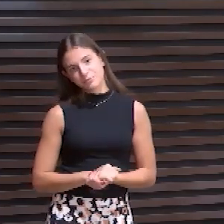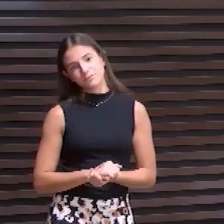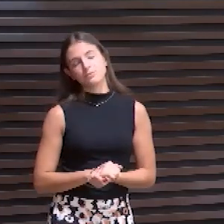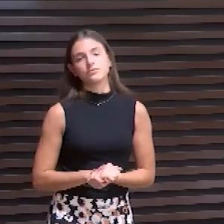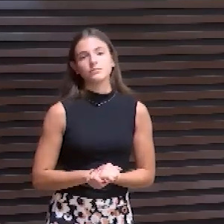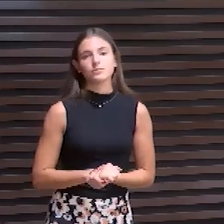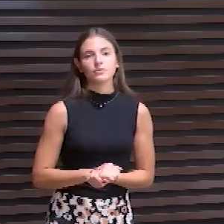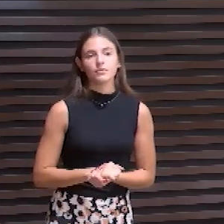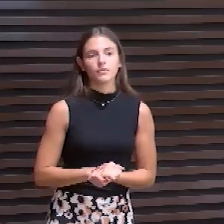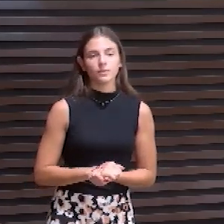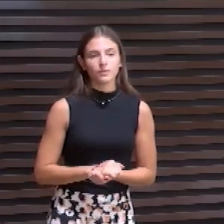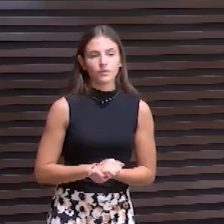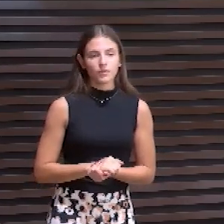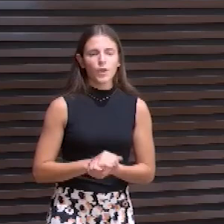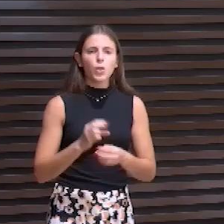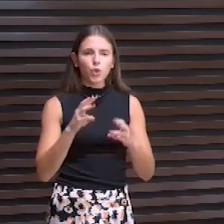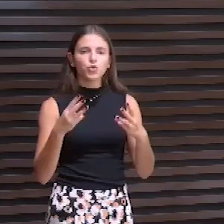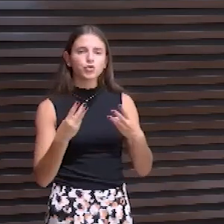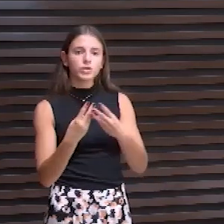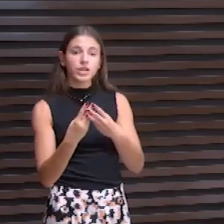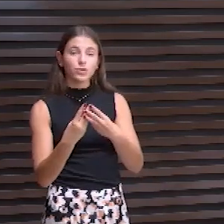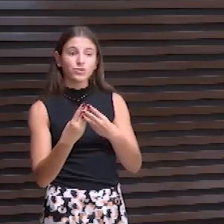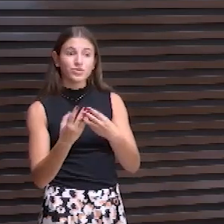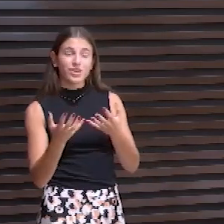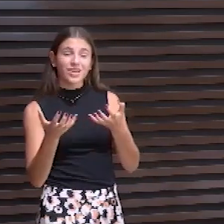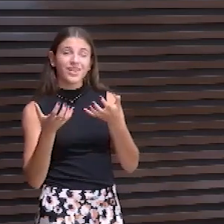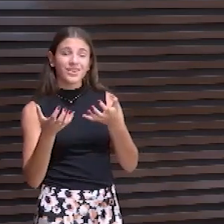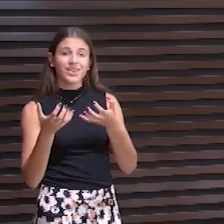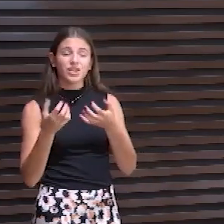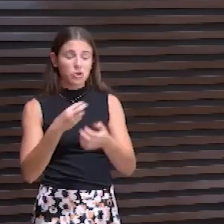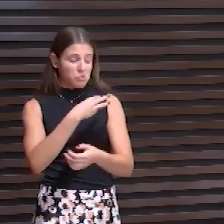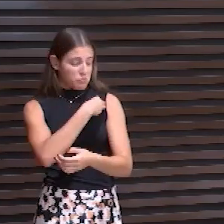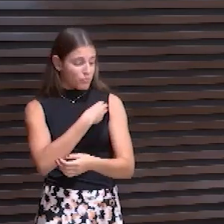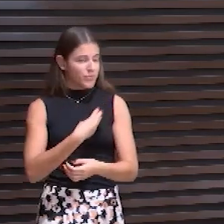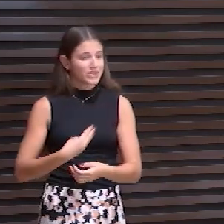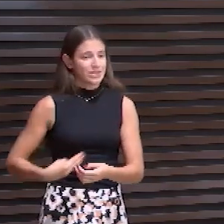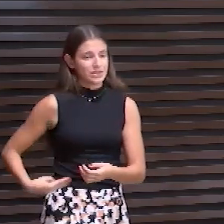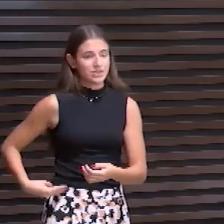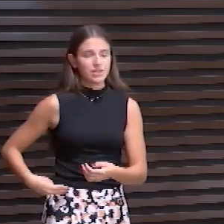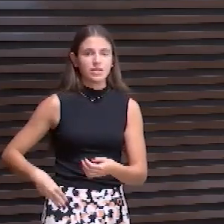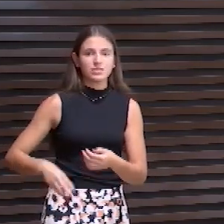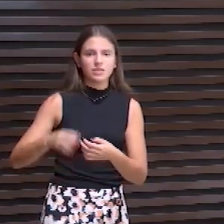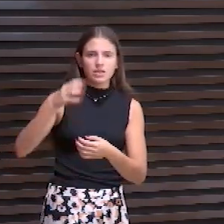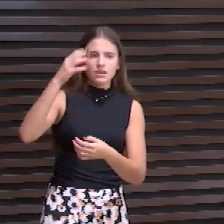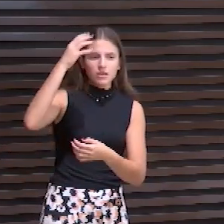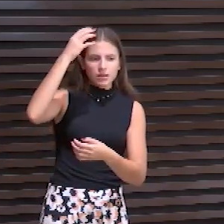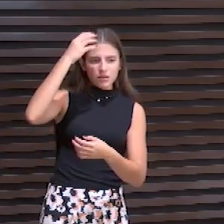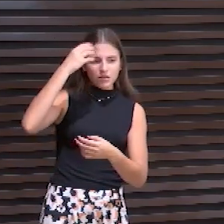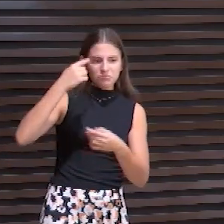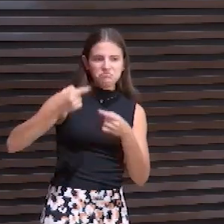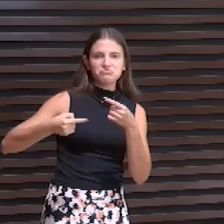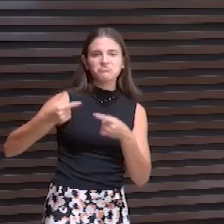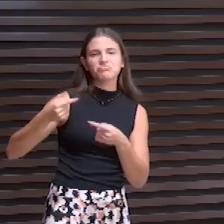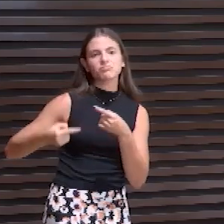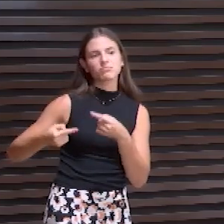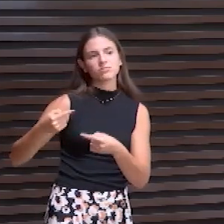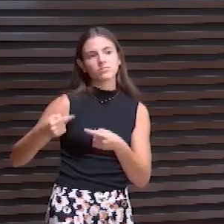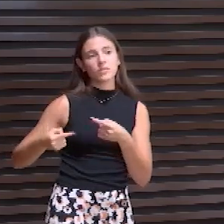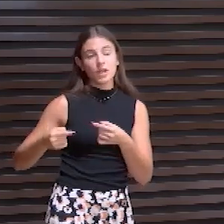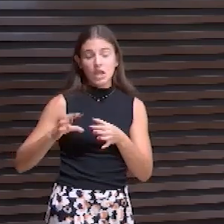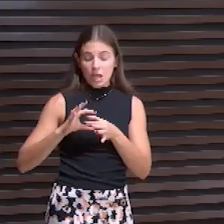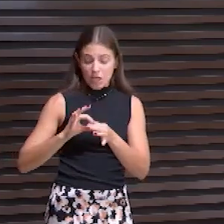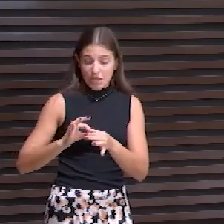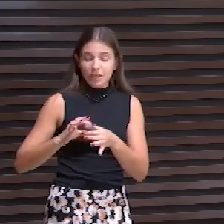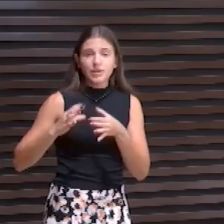Aqueles judeus, eles esperavam um Messias político, um Messias que libertaria eles